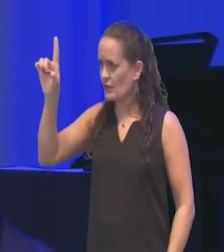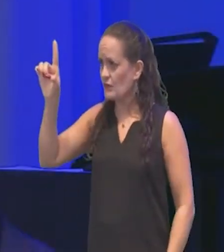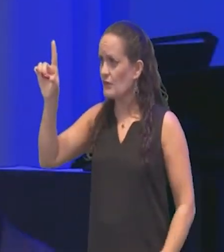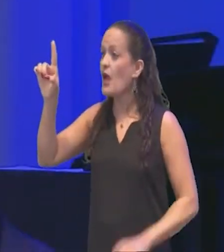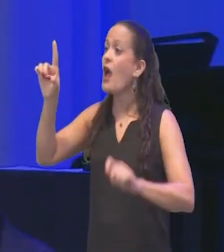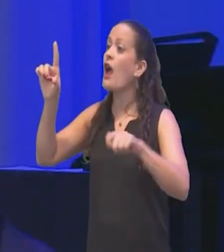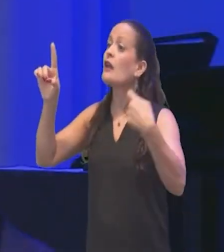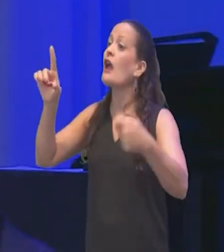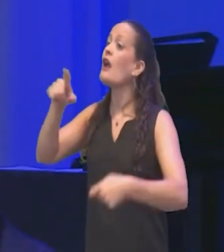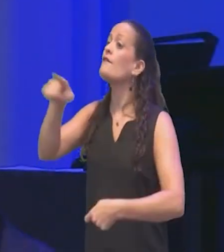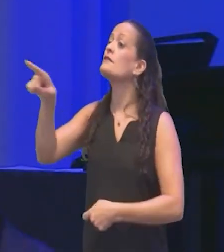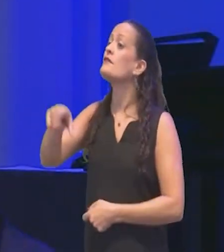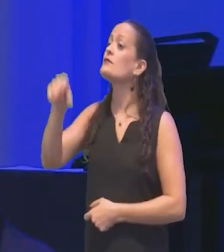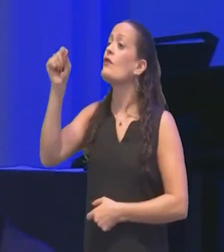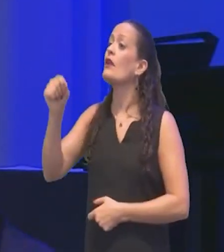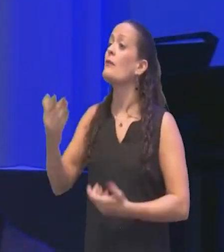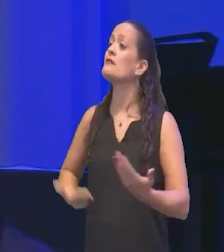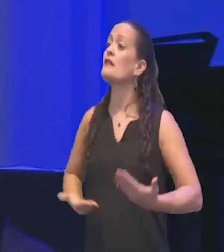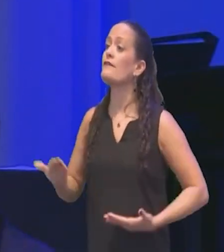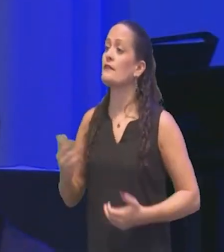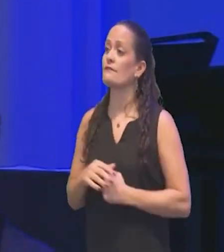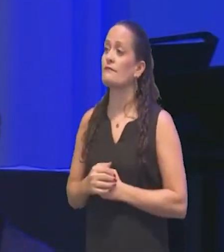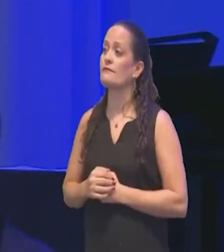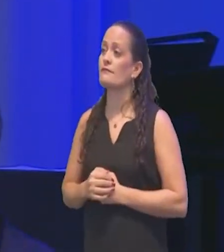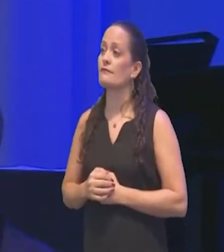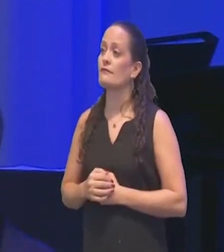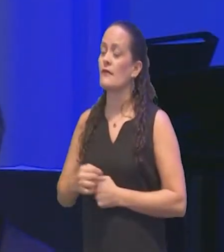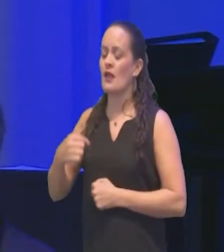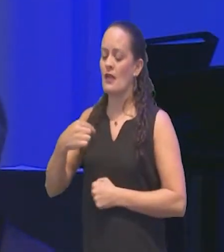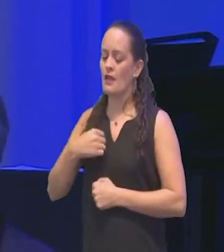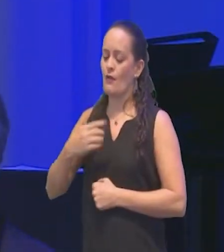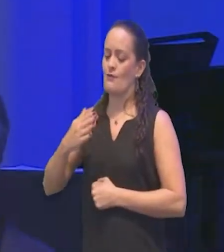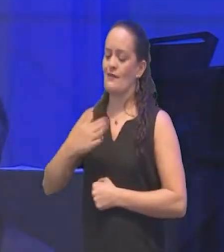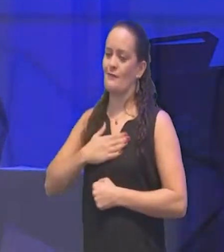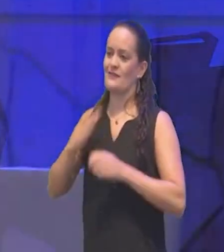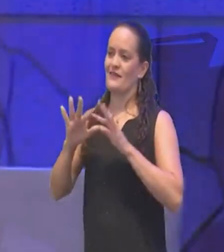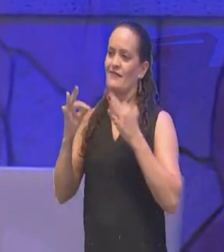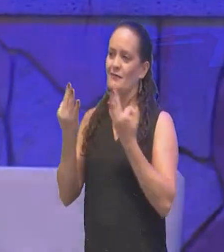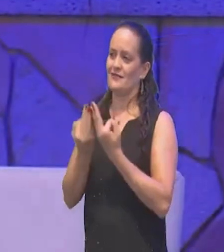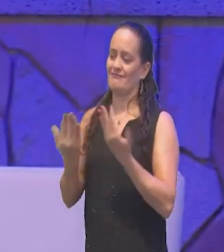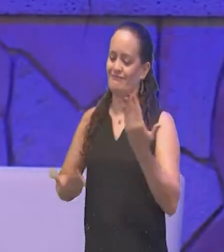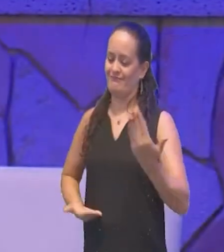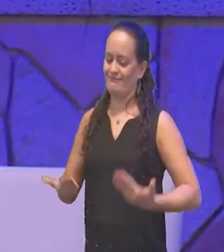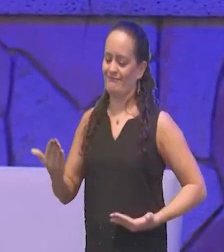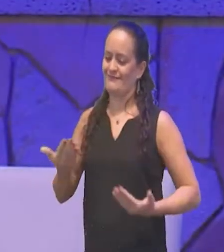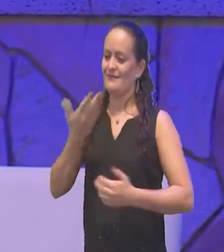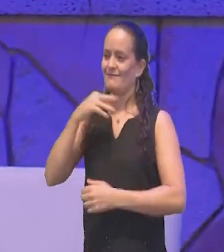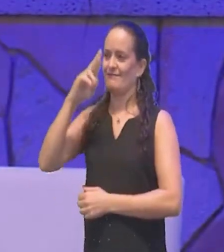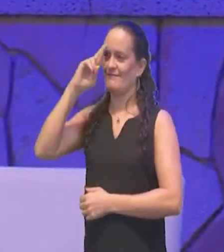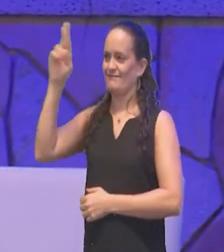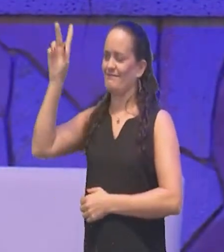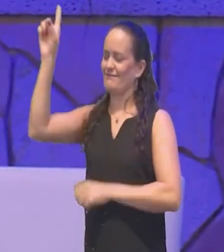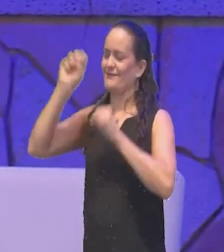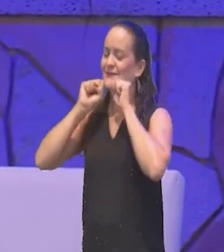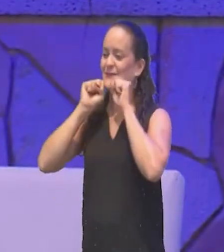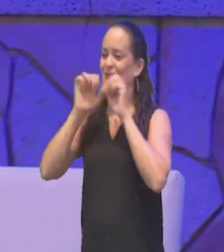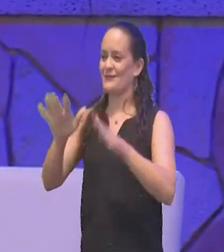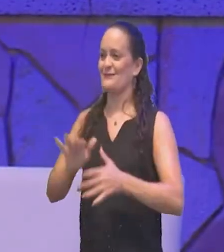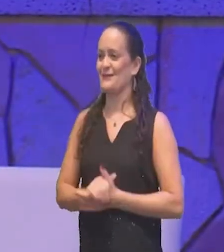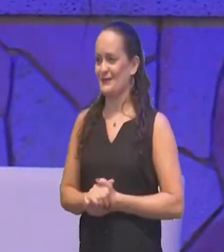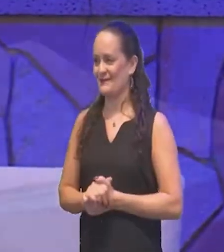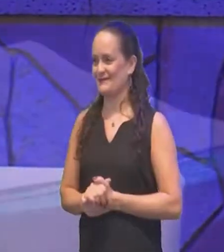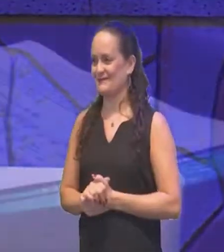quem servais. Eu e a minha casa serviremos ao Senhor. Que o Senhor nos abençoe.